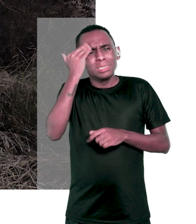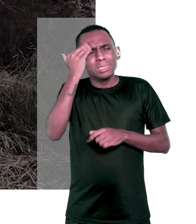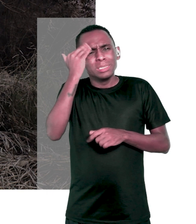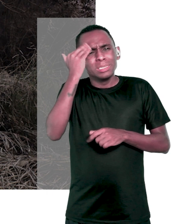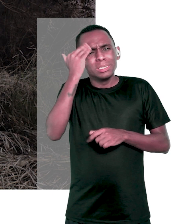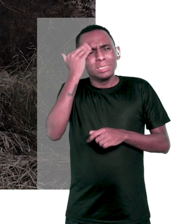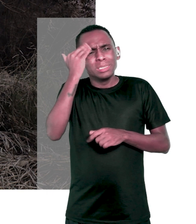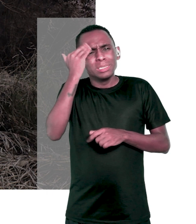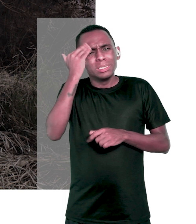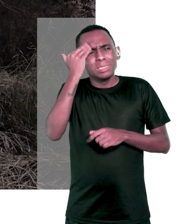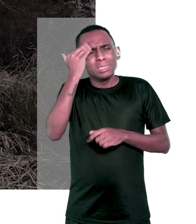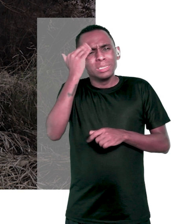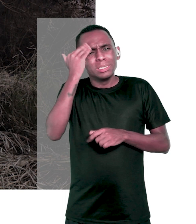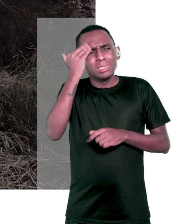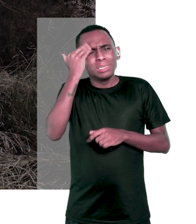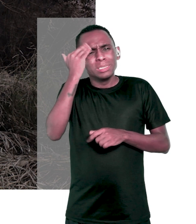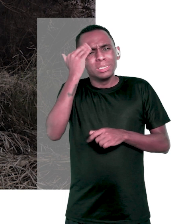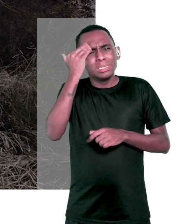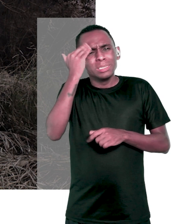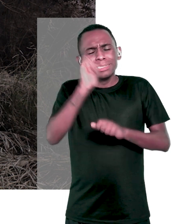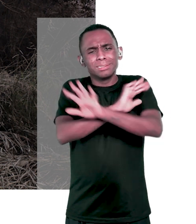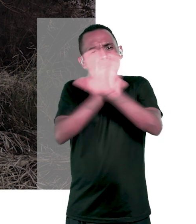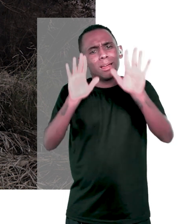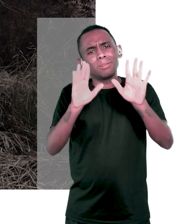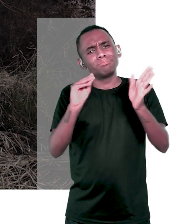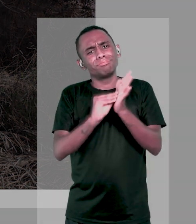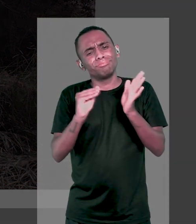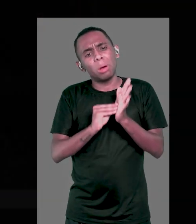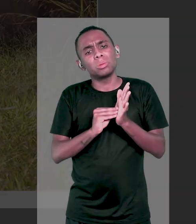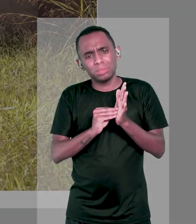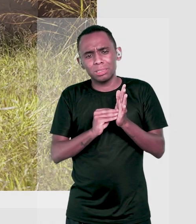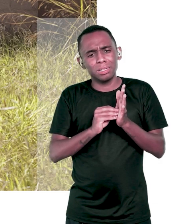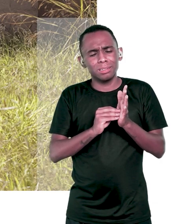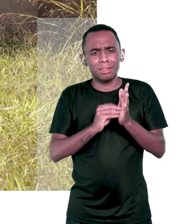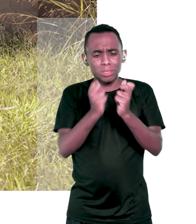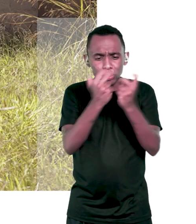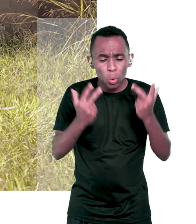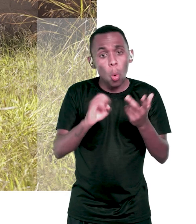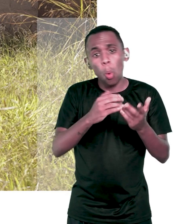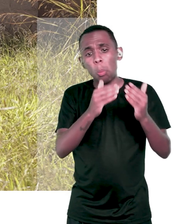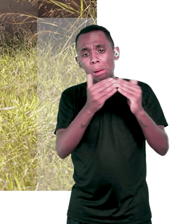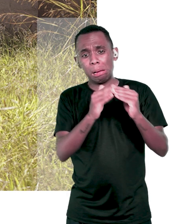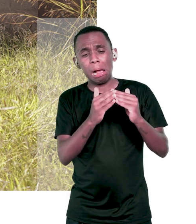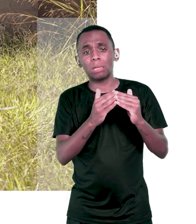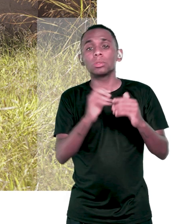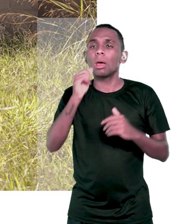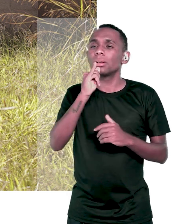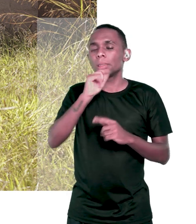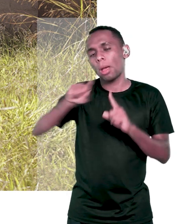certas partes assim como alguns objetos abandonados. A seguinte, por favor é um outro